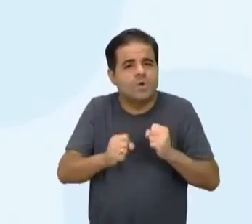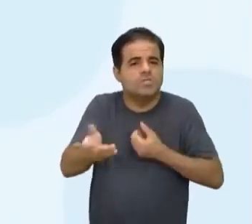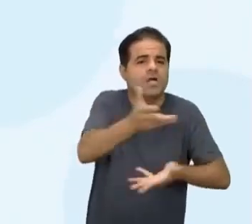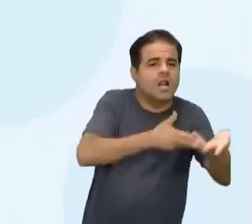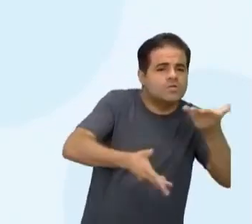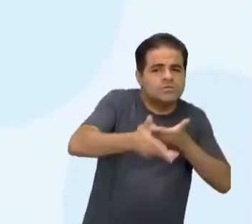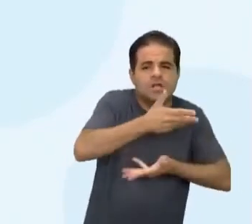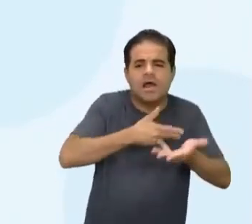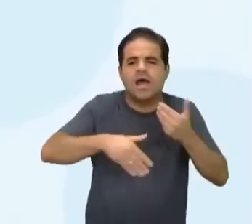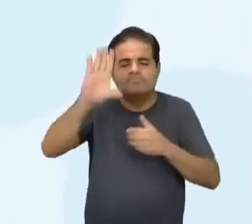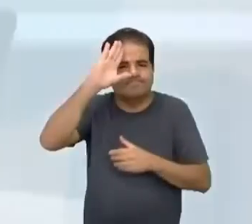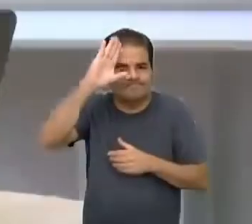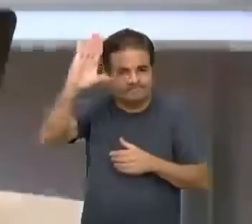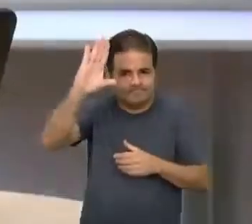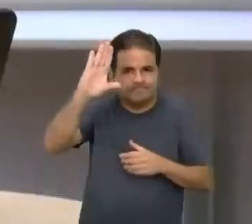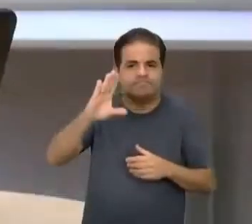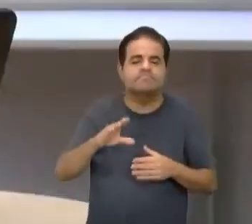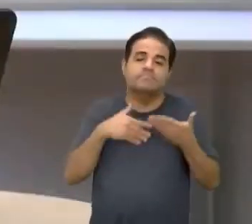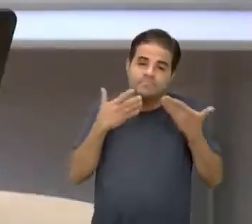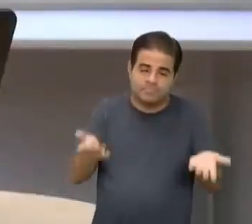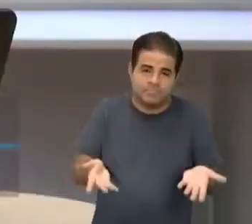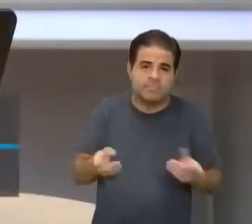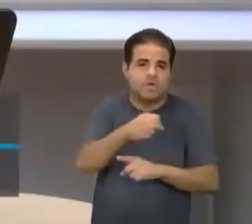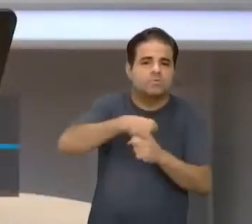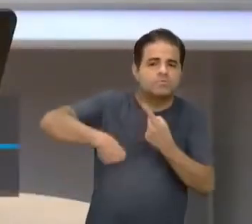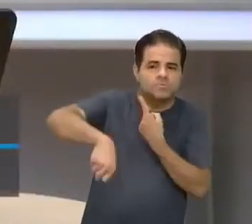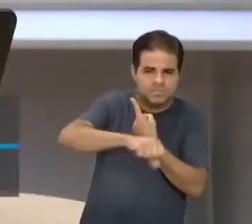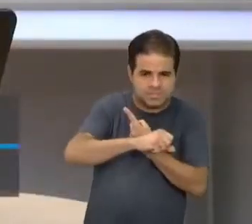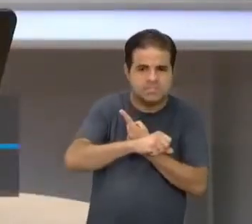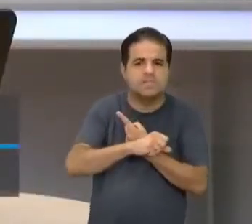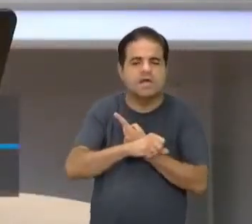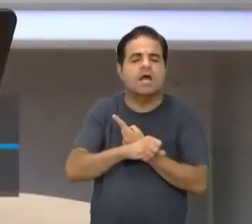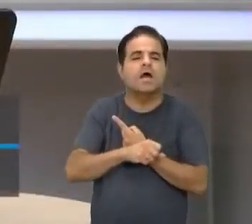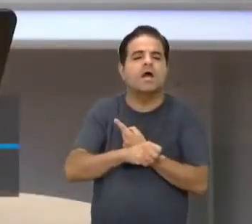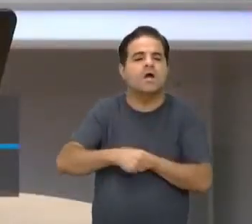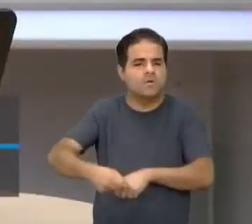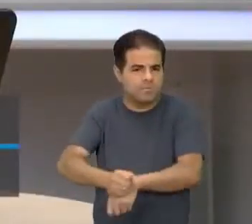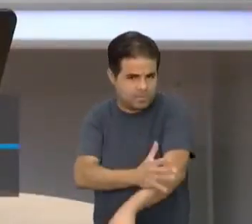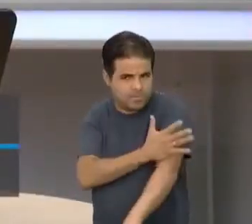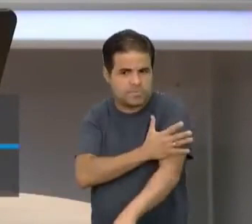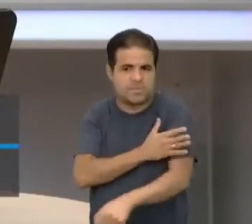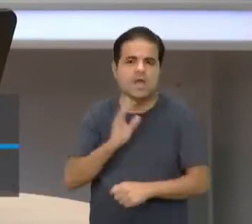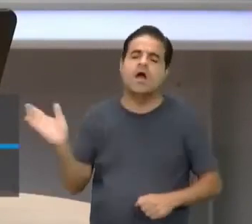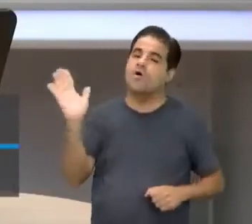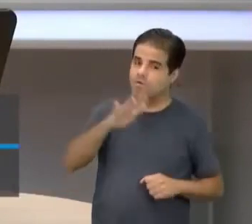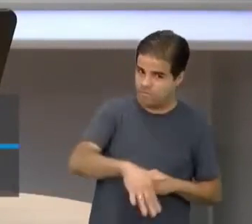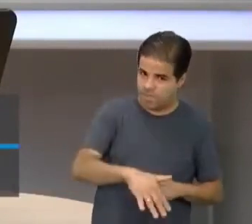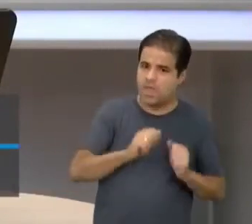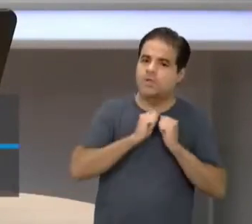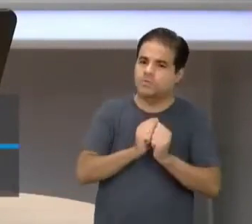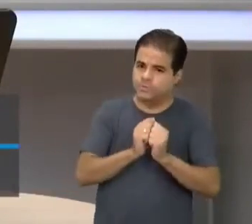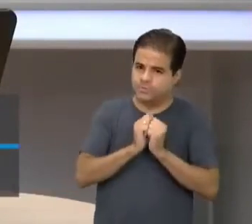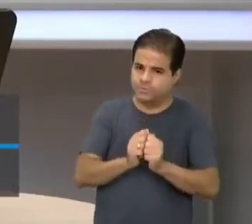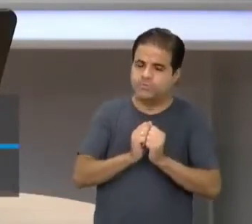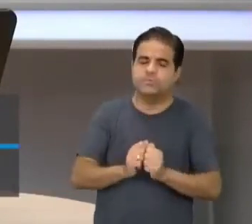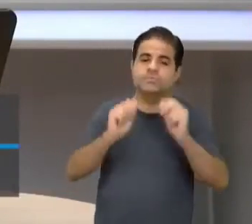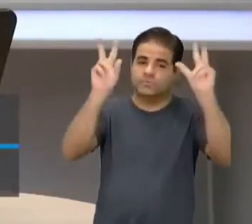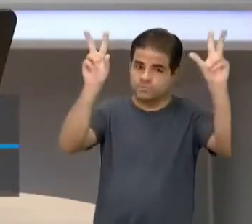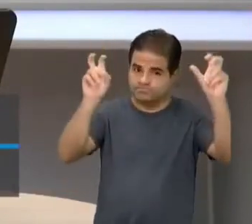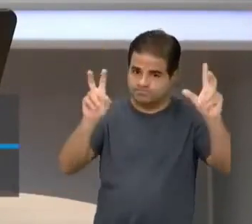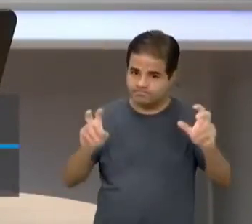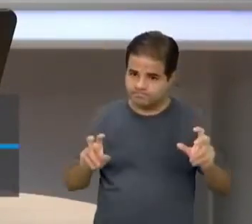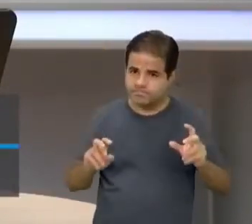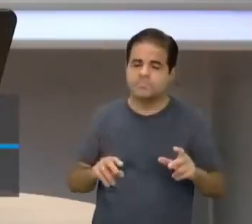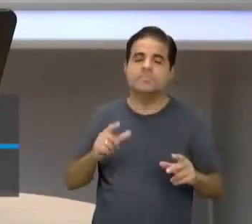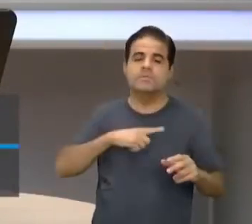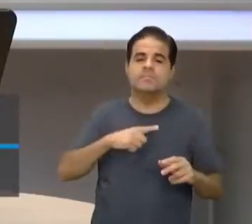relacionar principalmente aí ao social, né? O socioemocional vem aí um pouquinho nesse sentido, em um dos pilares, digamos